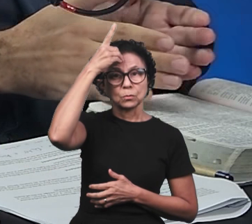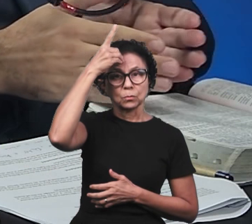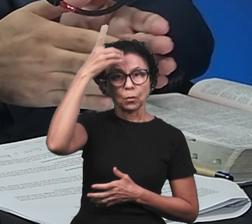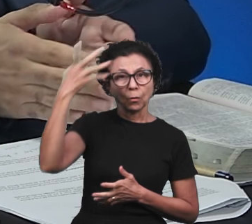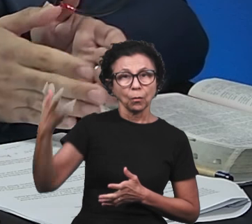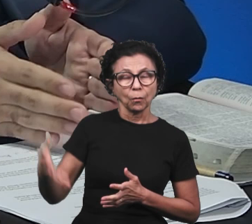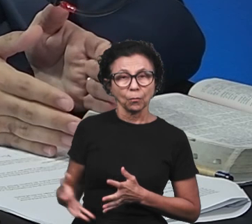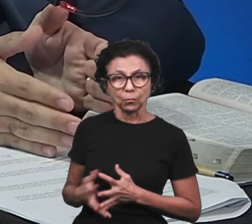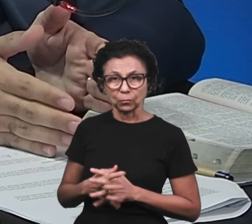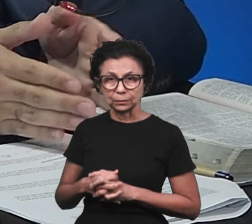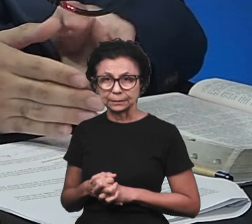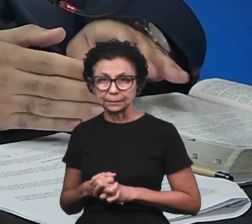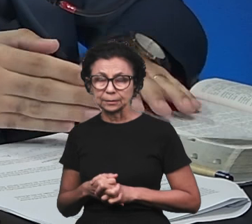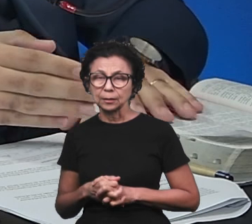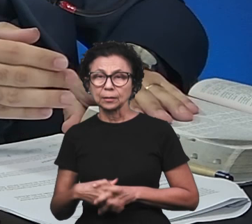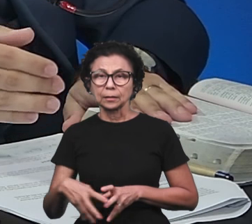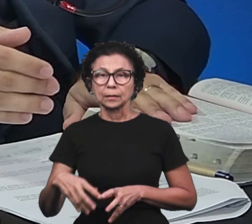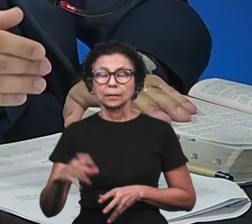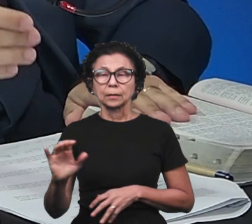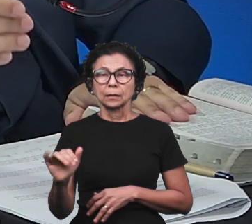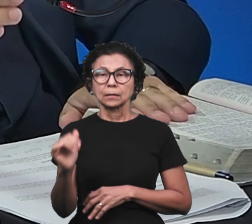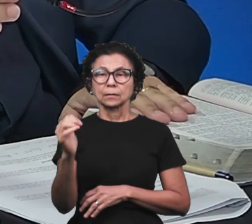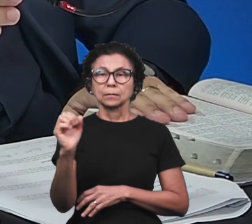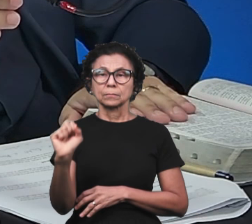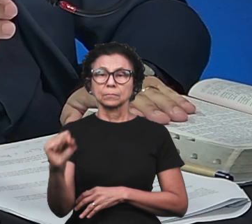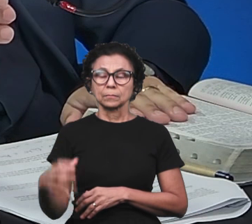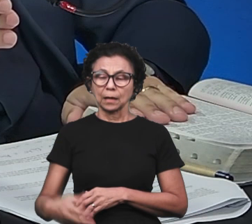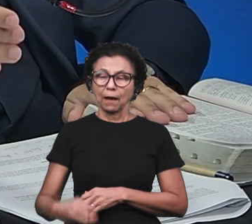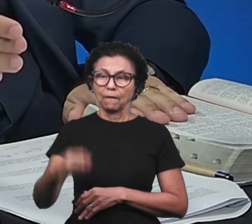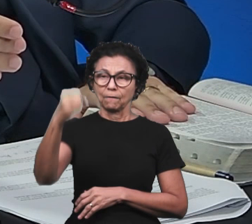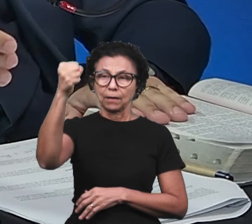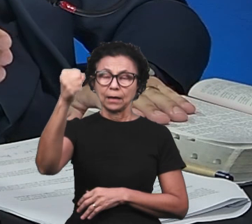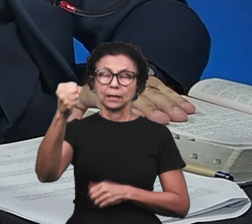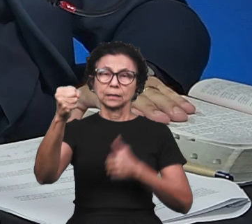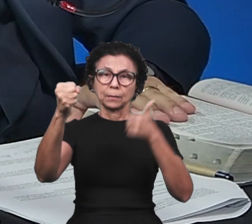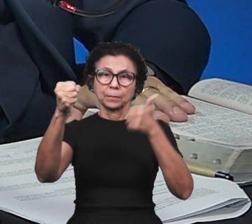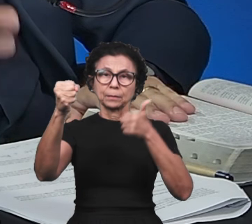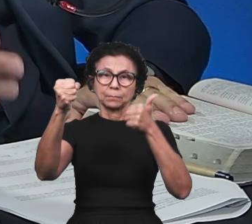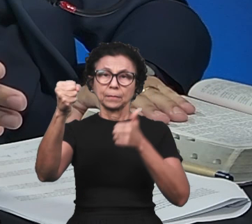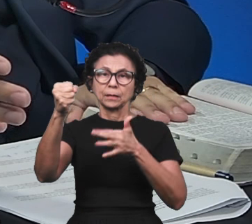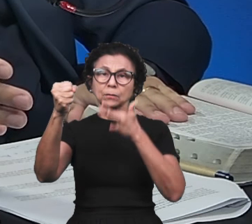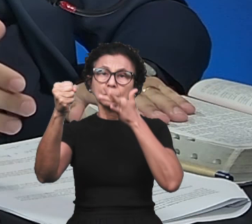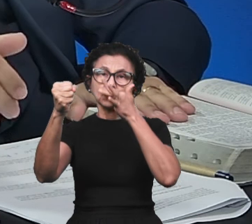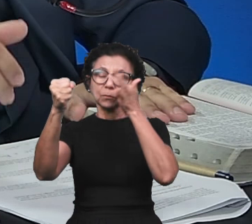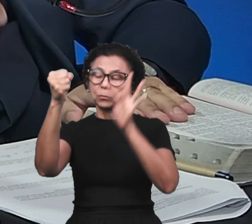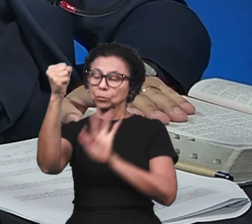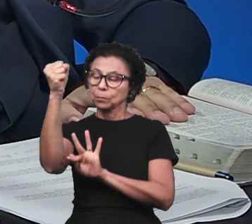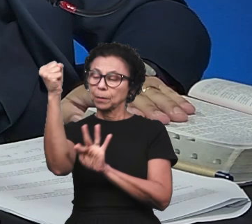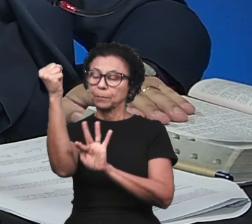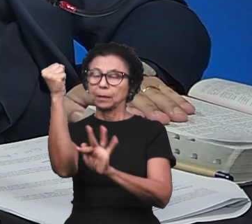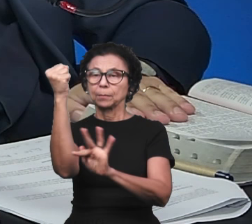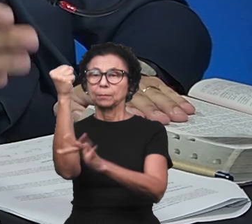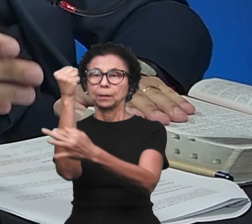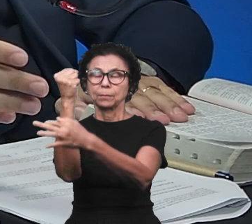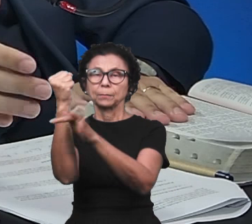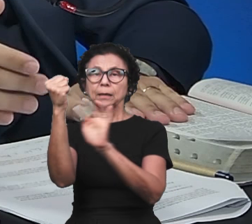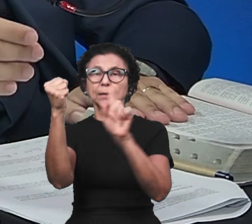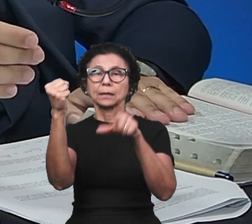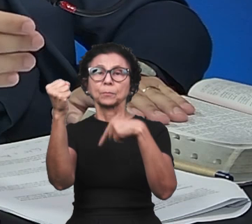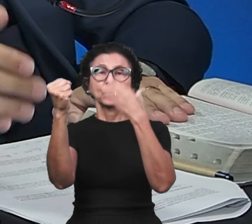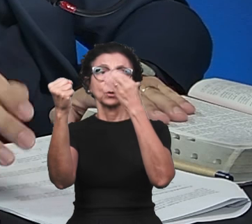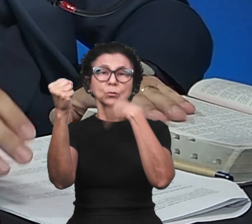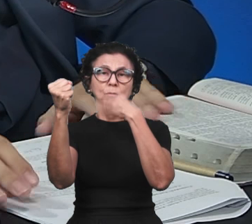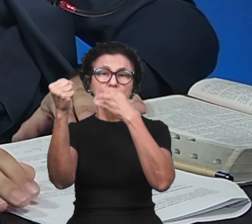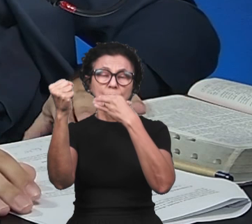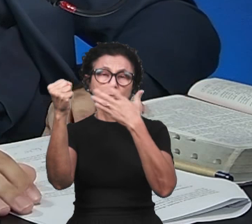elas antecedem os frutos, essas profecias, elas produzem frutos, elas são